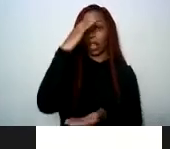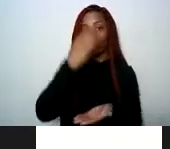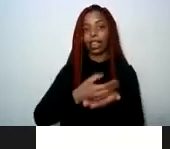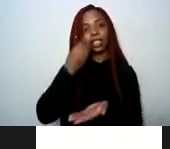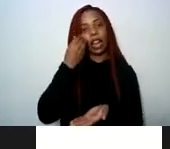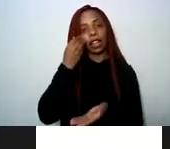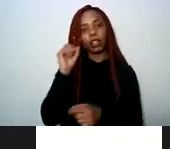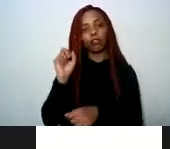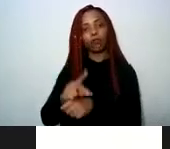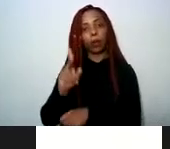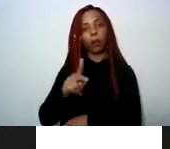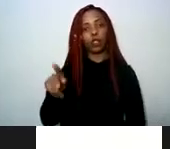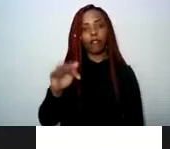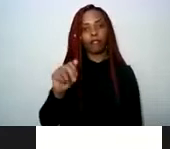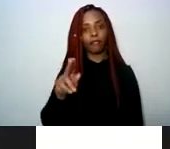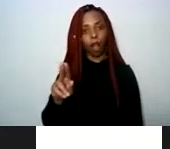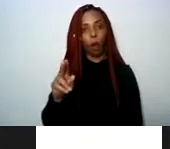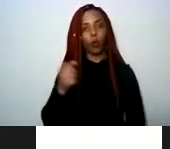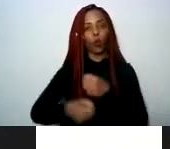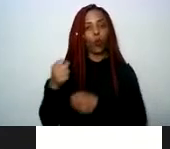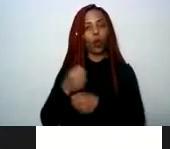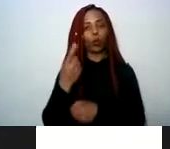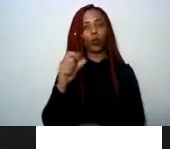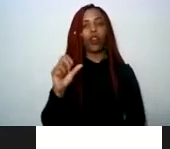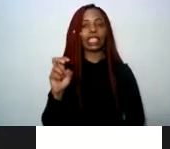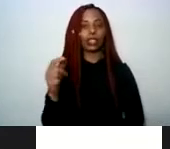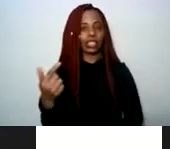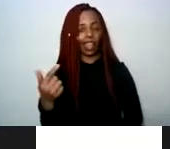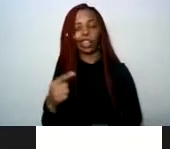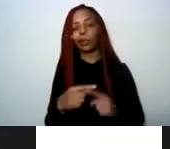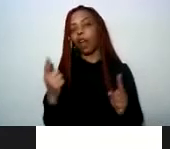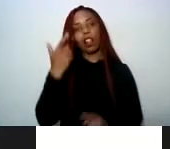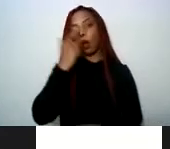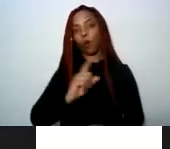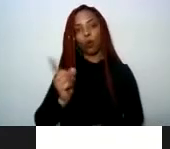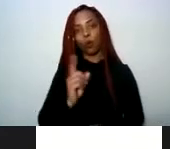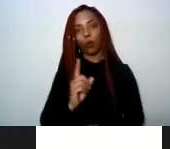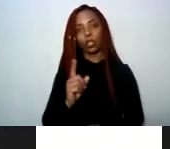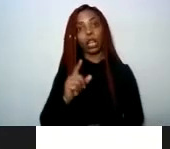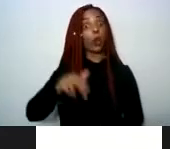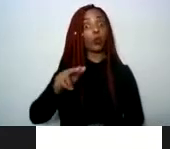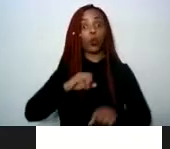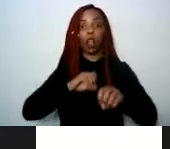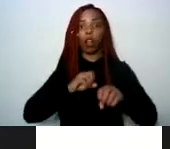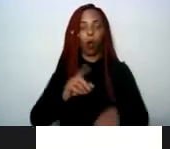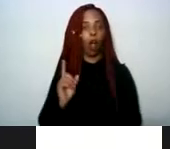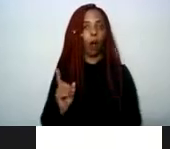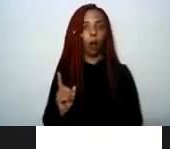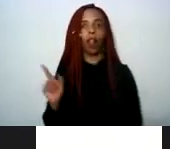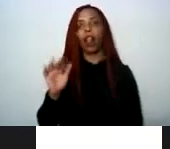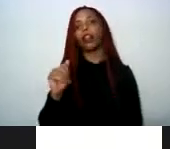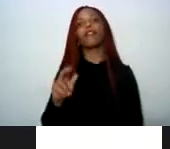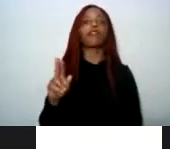FAO e em 57 acabou não conquistando a vaga ela nunca deu aula na FAO como